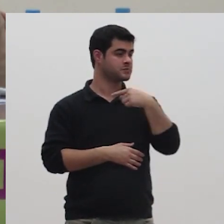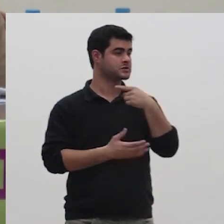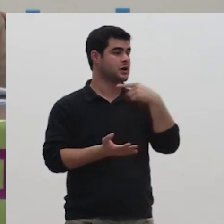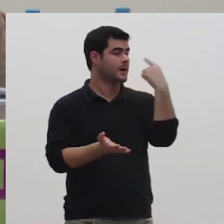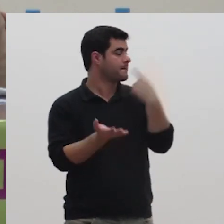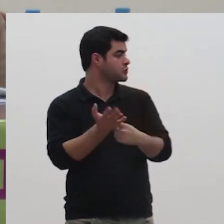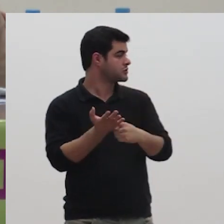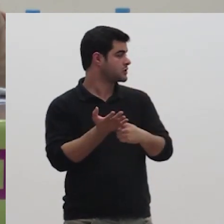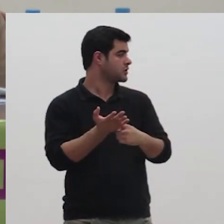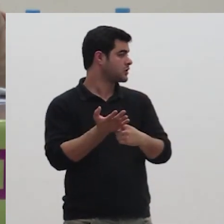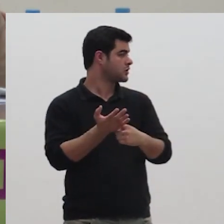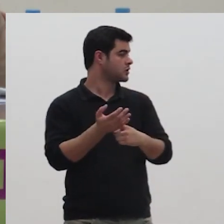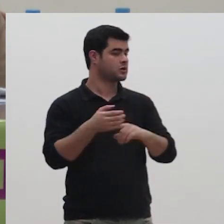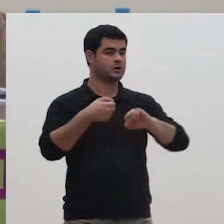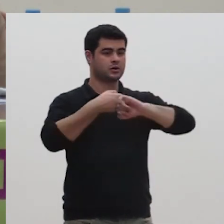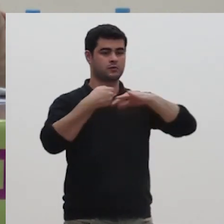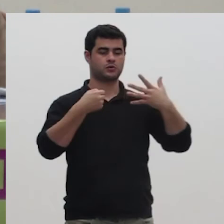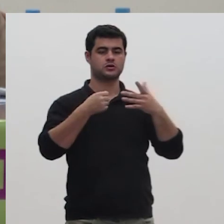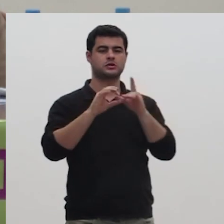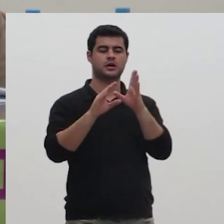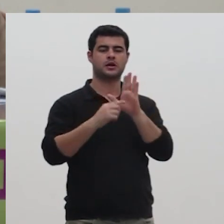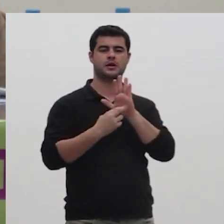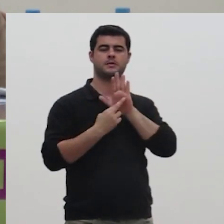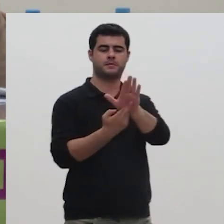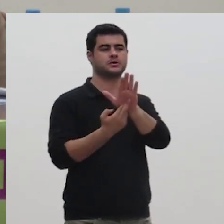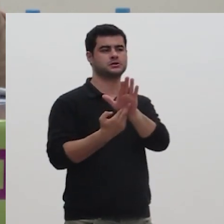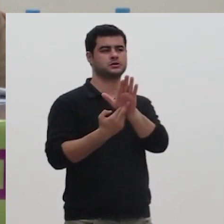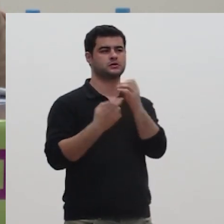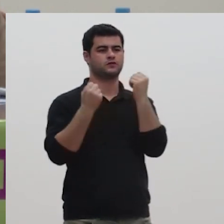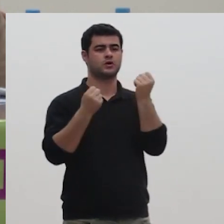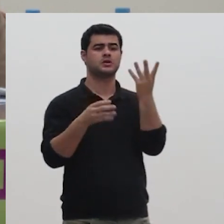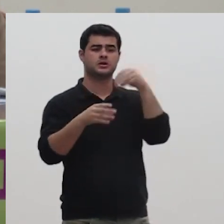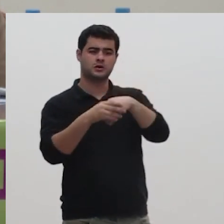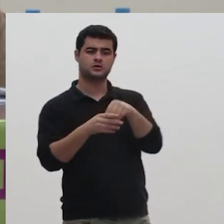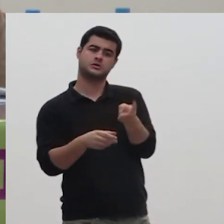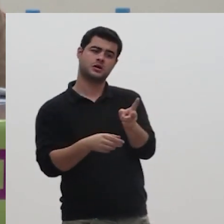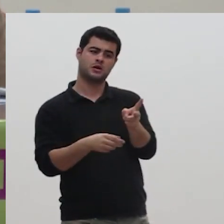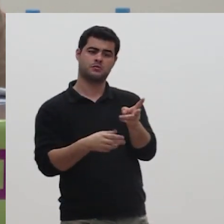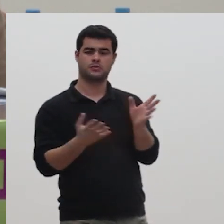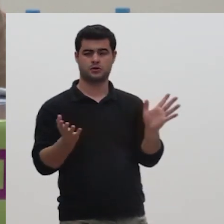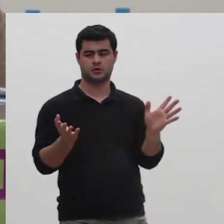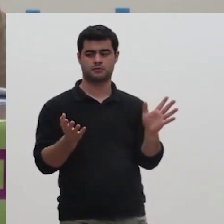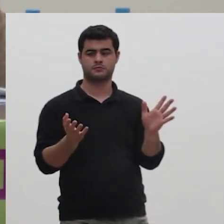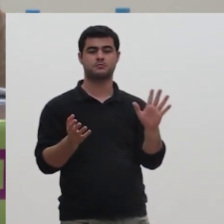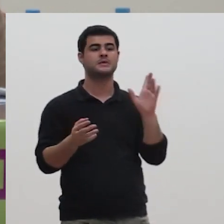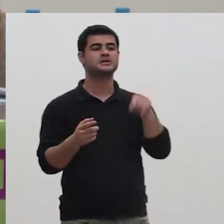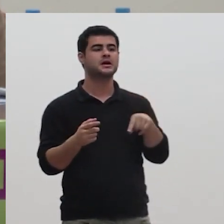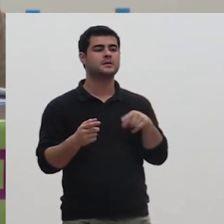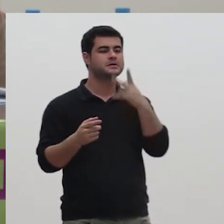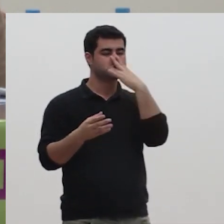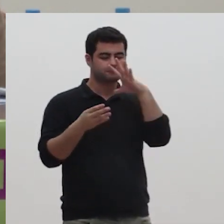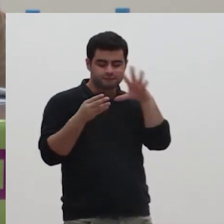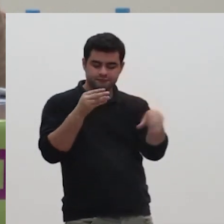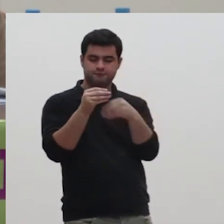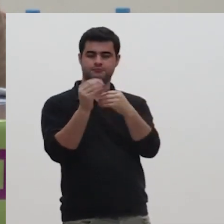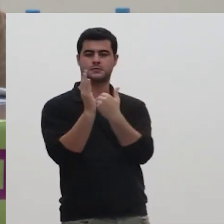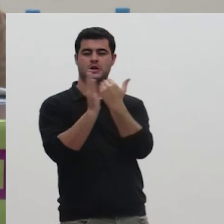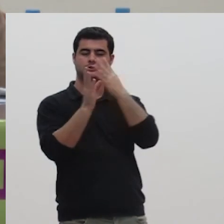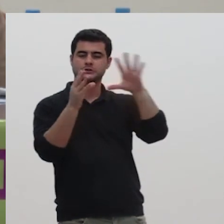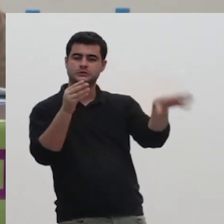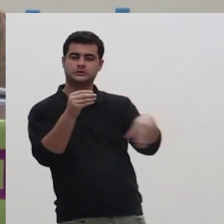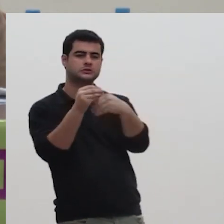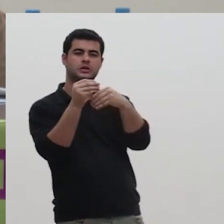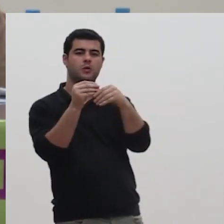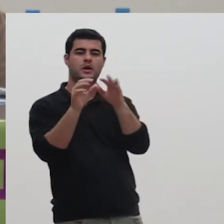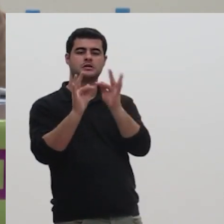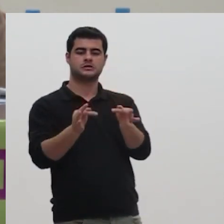na democracia representativa, aliás, como sempre é assim dentro da nossa universidade. Só que a nossa democracia representativa precisa ser incrementada e não